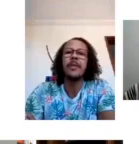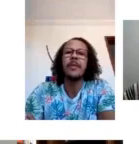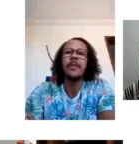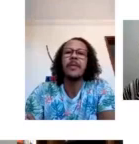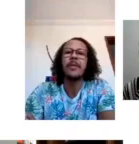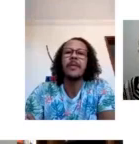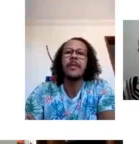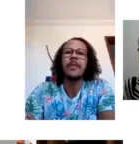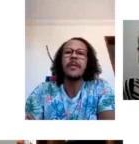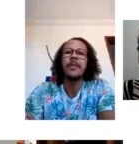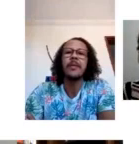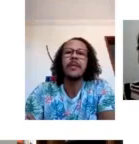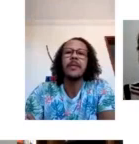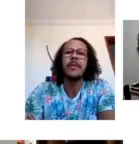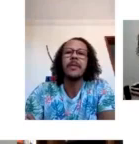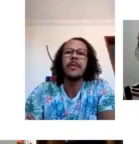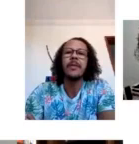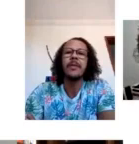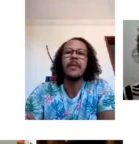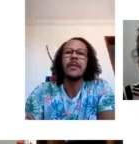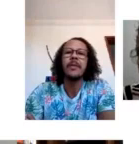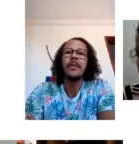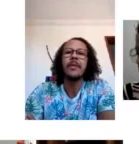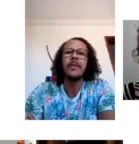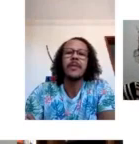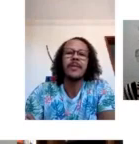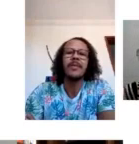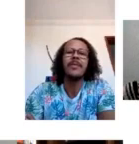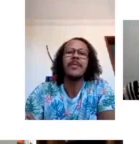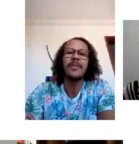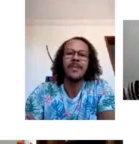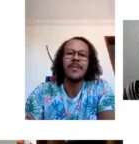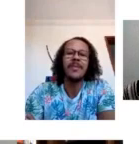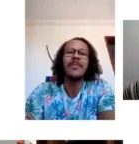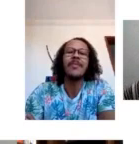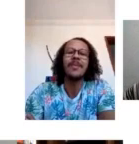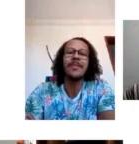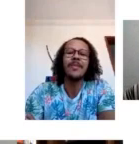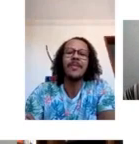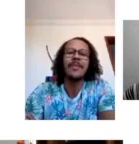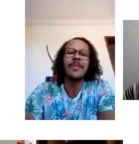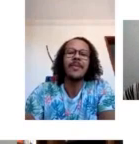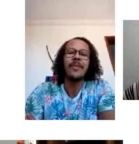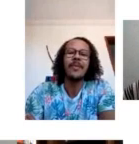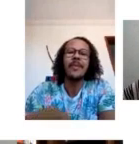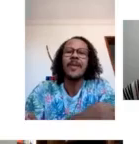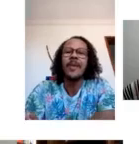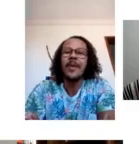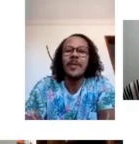nesse processo, primeiro remoto, depois híbrido, presencial, enfim. Eu passo a palavra ao professor Manuel.